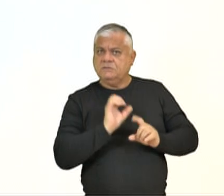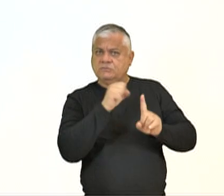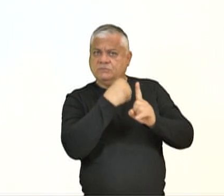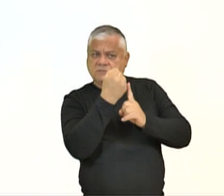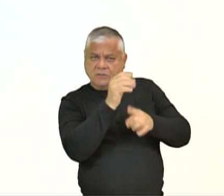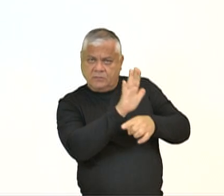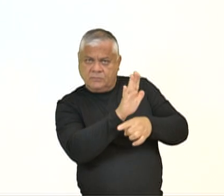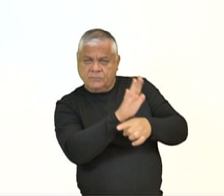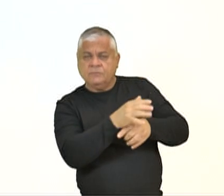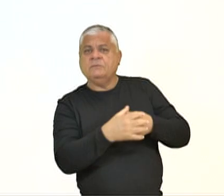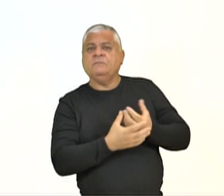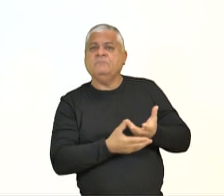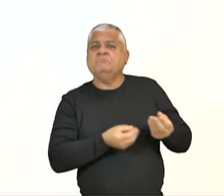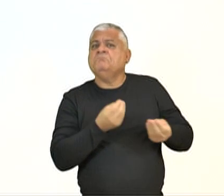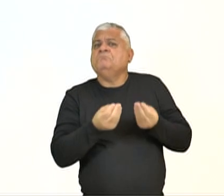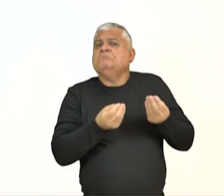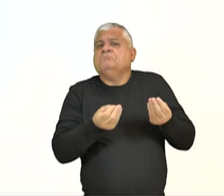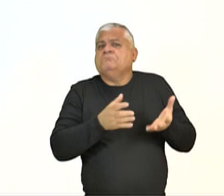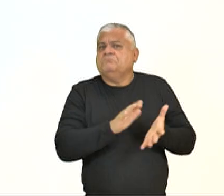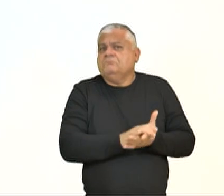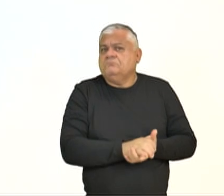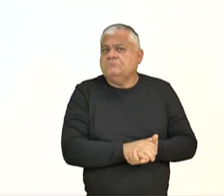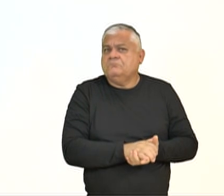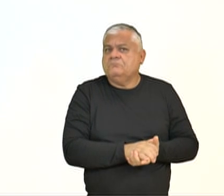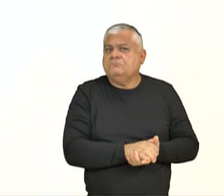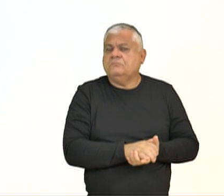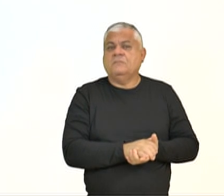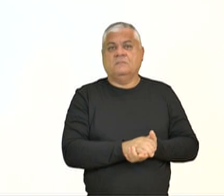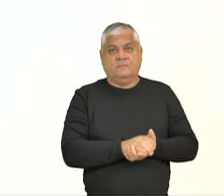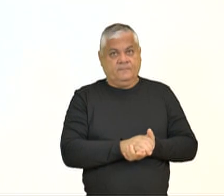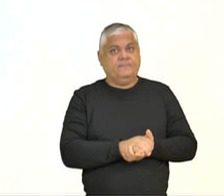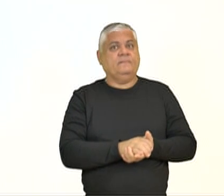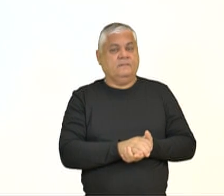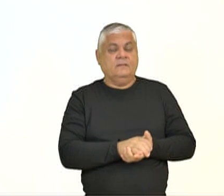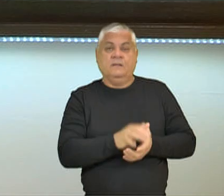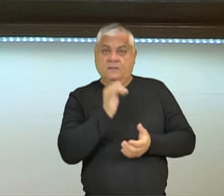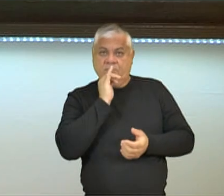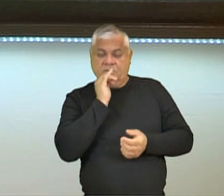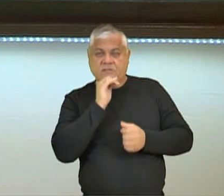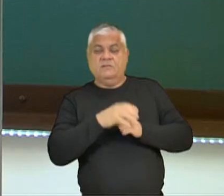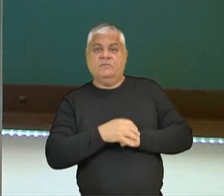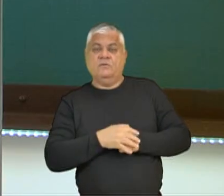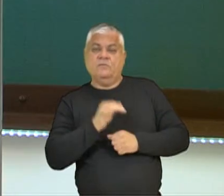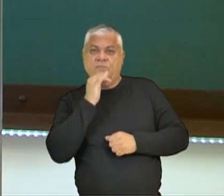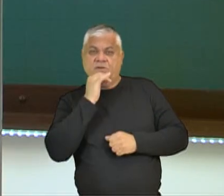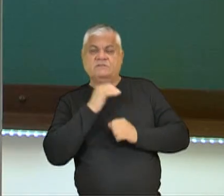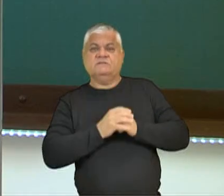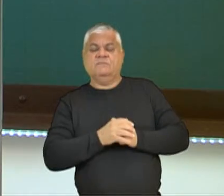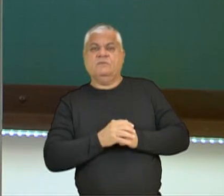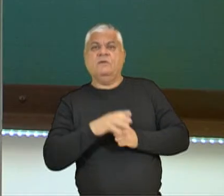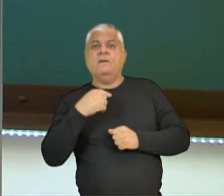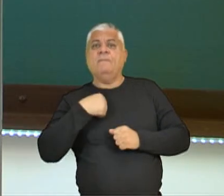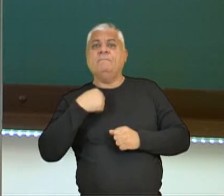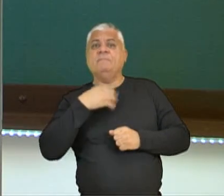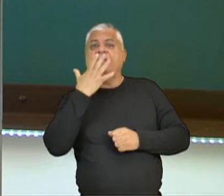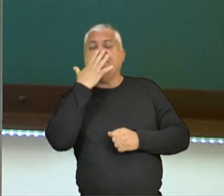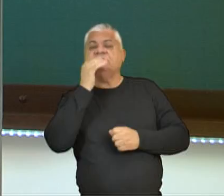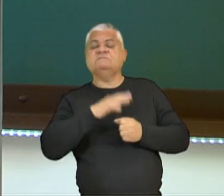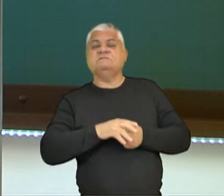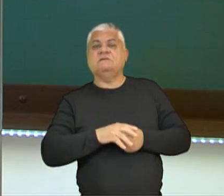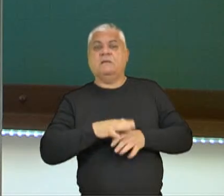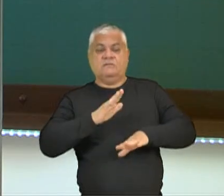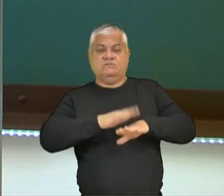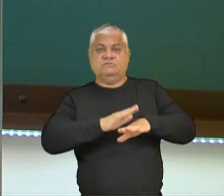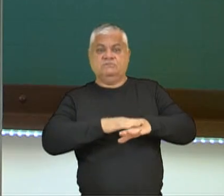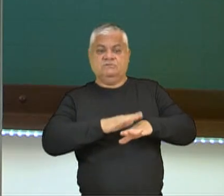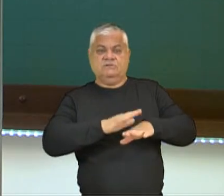um tribunal do júri é importante para a sociedade? Né? Será que ao descentralizar o poder de